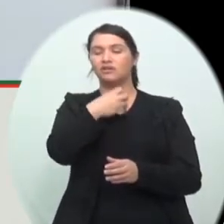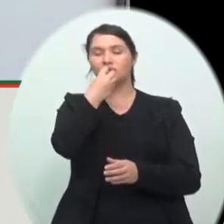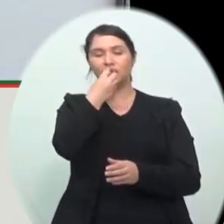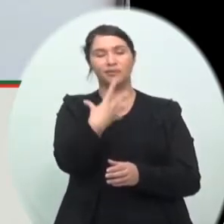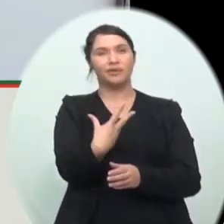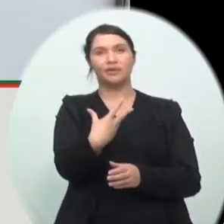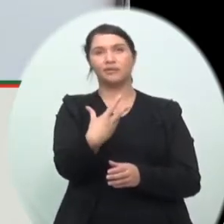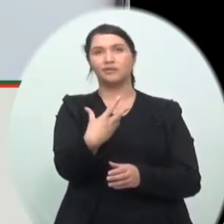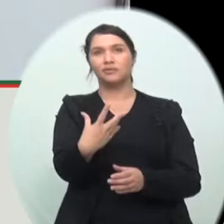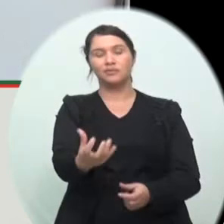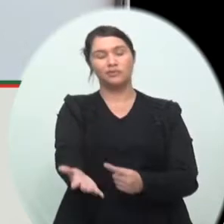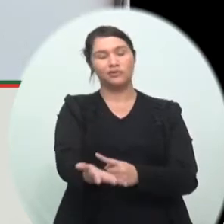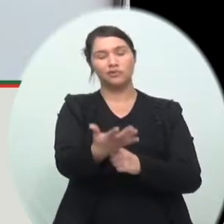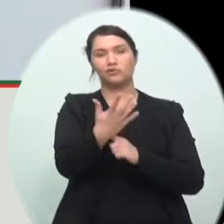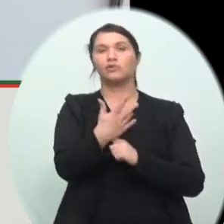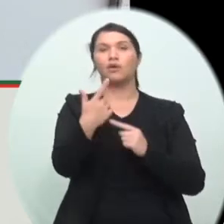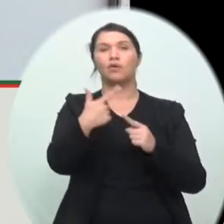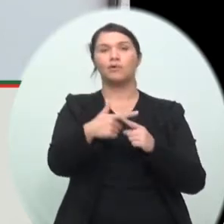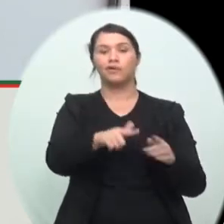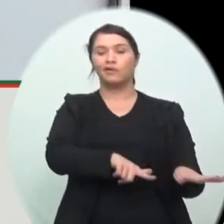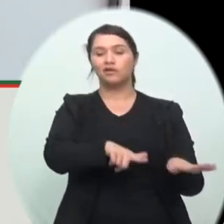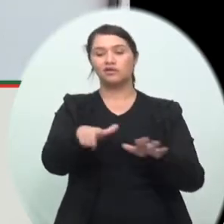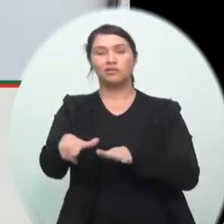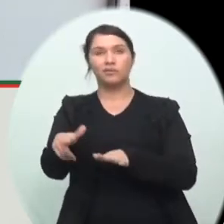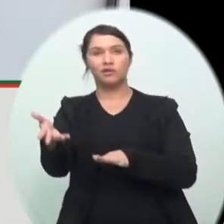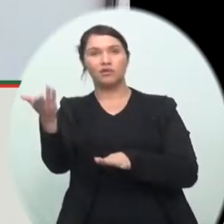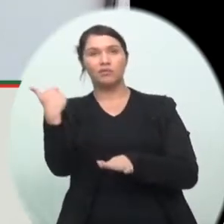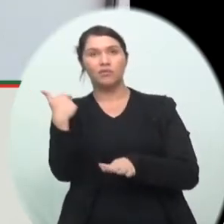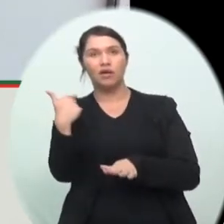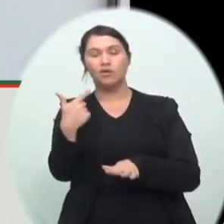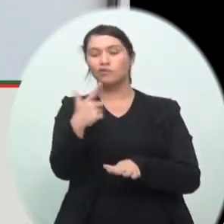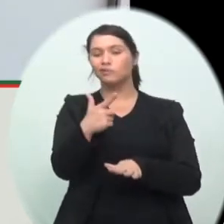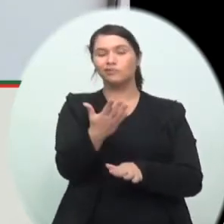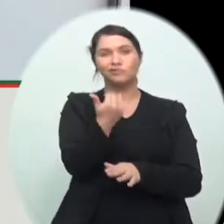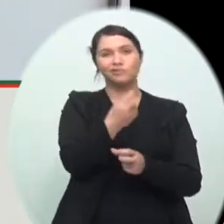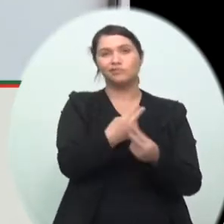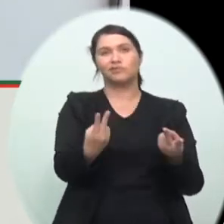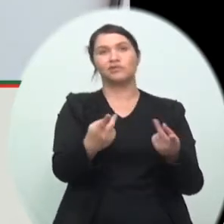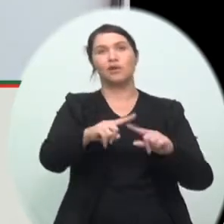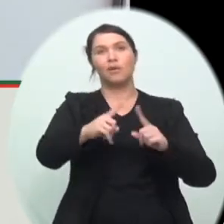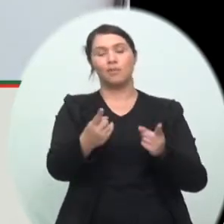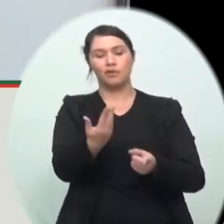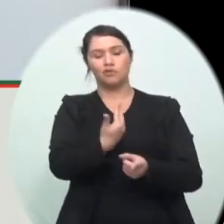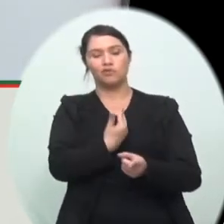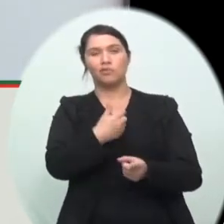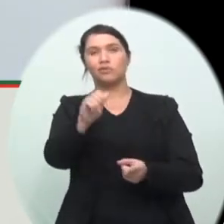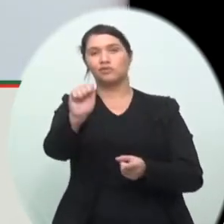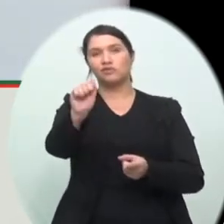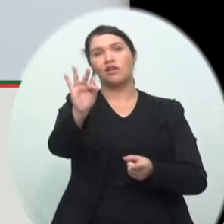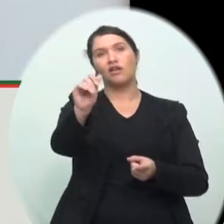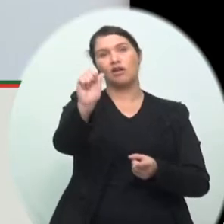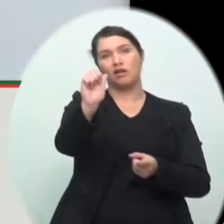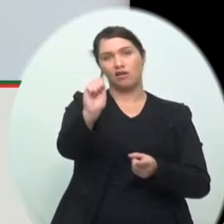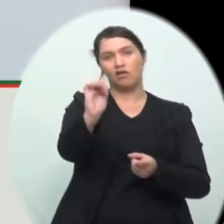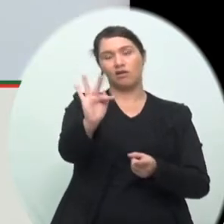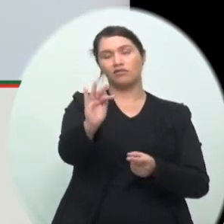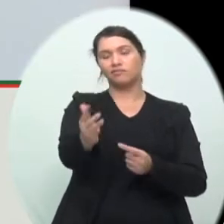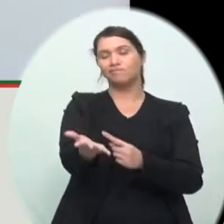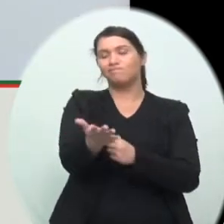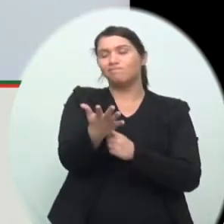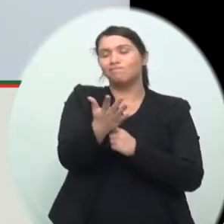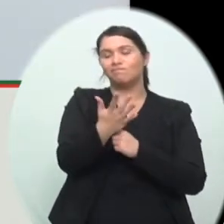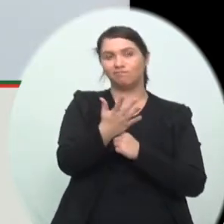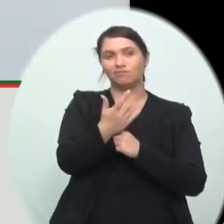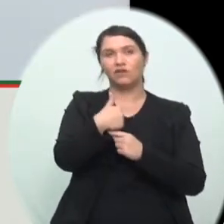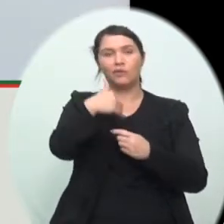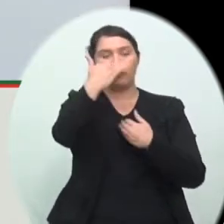tinha o que mostrar de comida para a mulher e os meus amigos aqui que me socorreram. Eu tenho